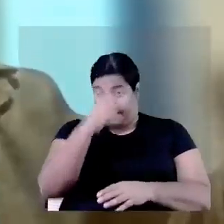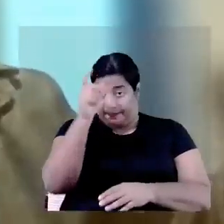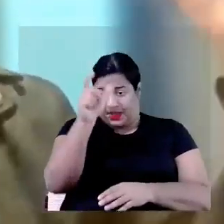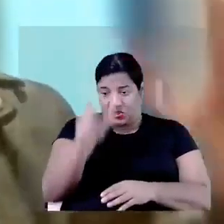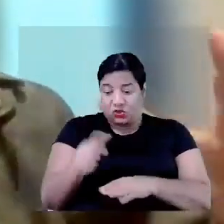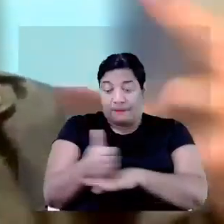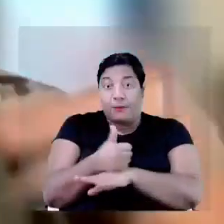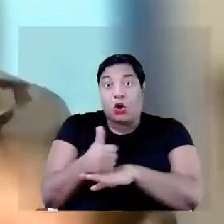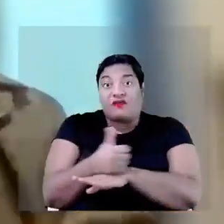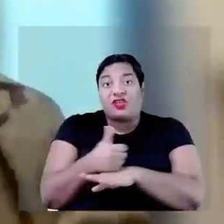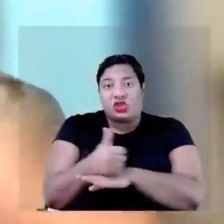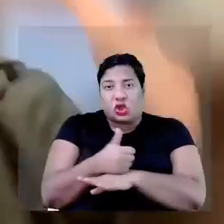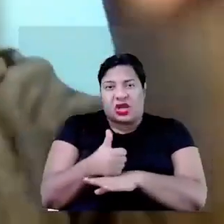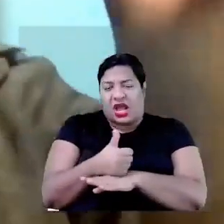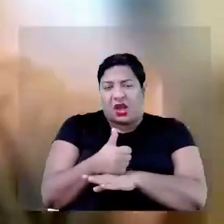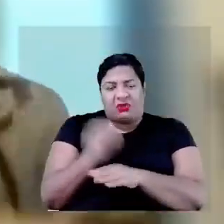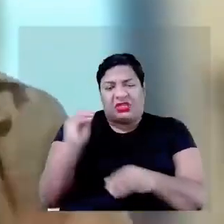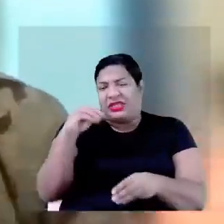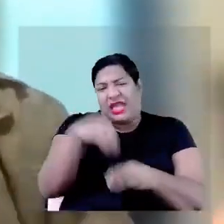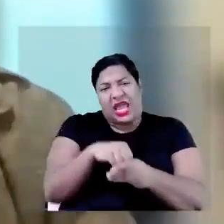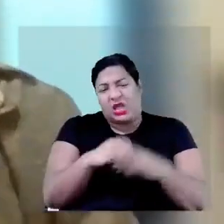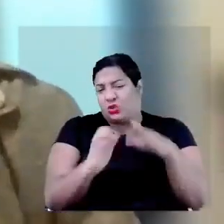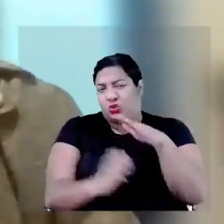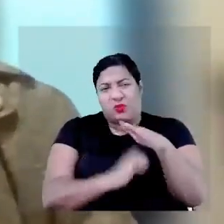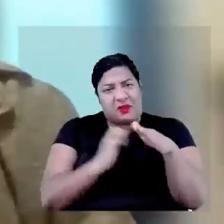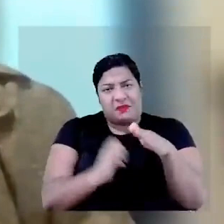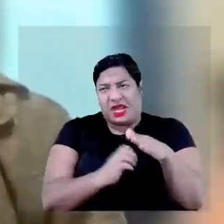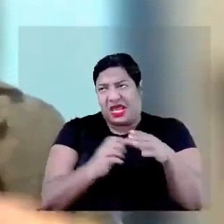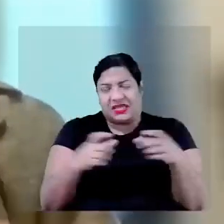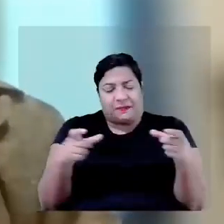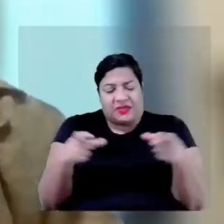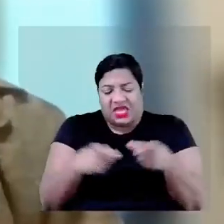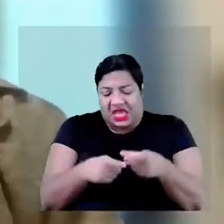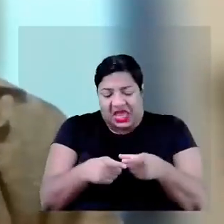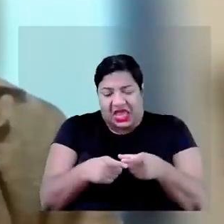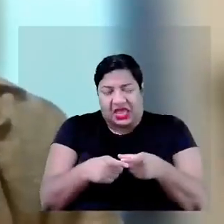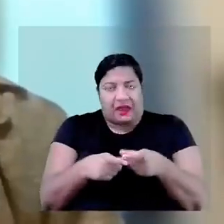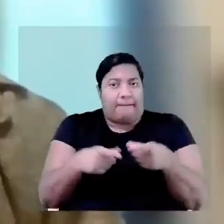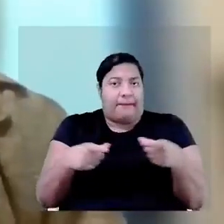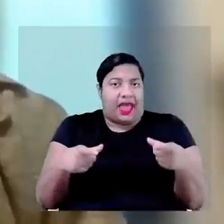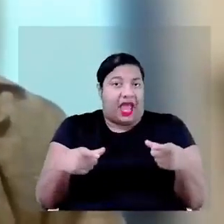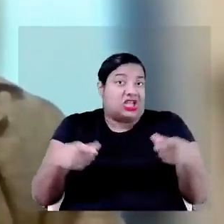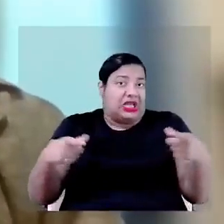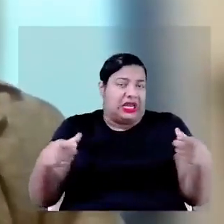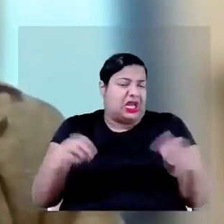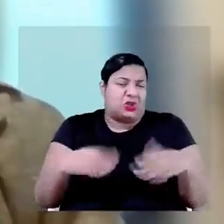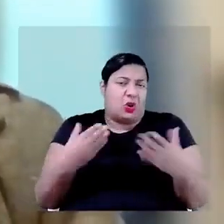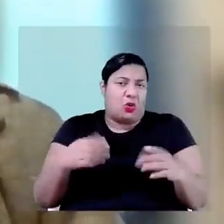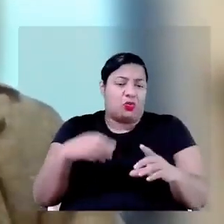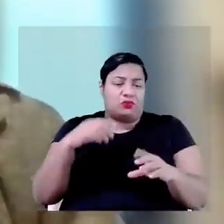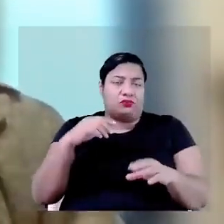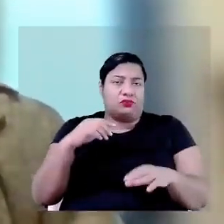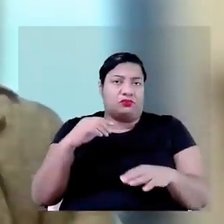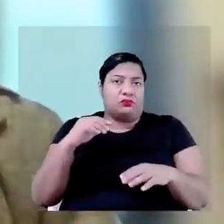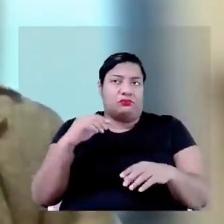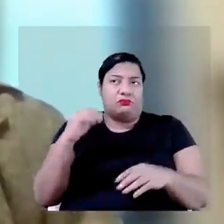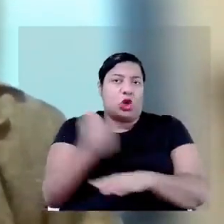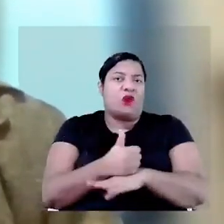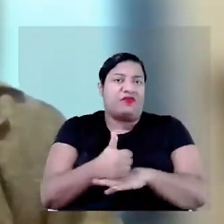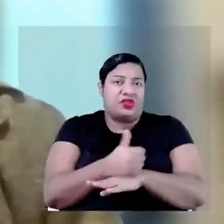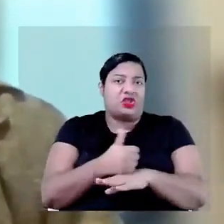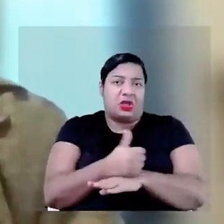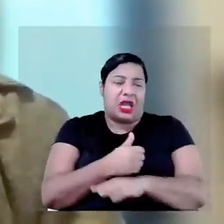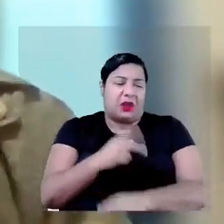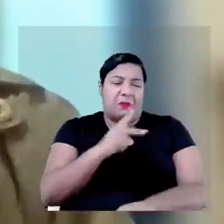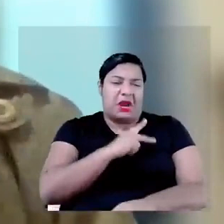grande empresa, numa média, numa pequena, ou como um profissional autônomo, né? Ele, como profissional, aquilo que